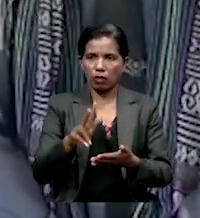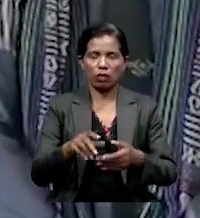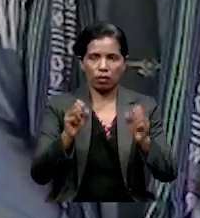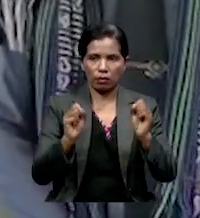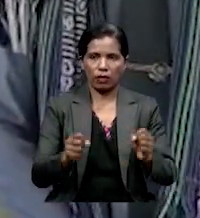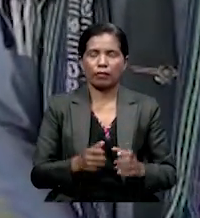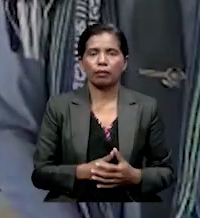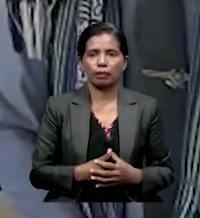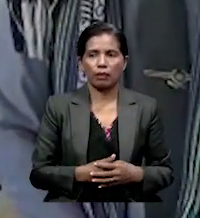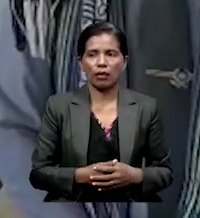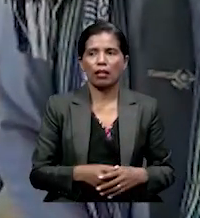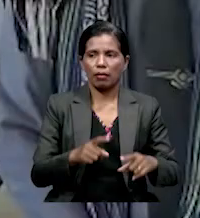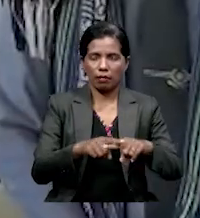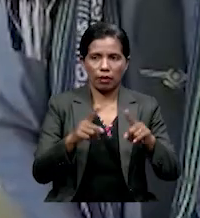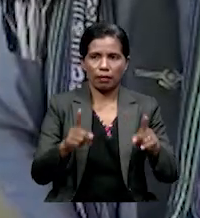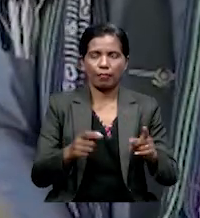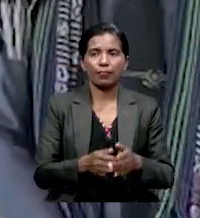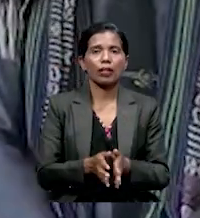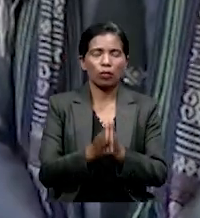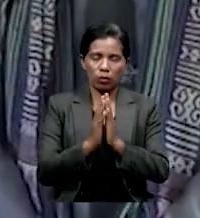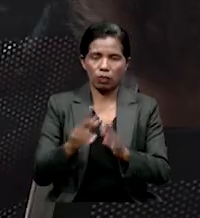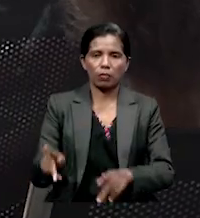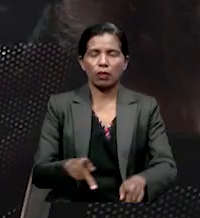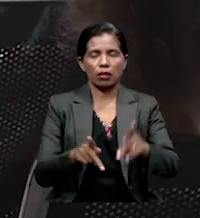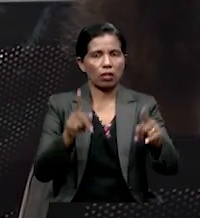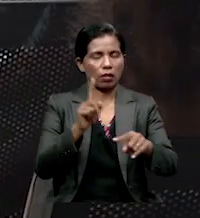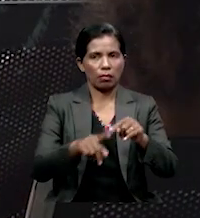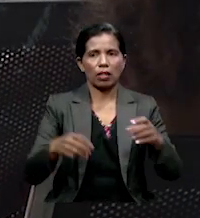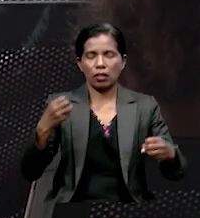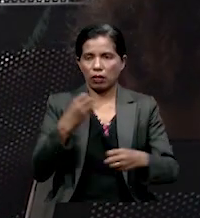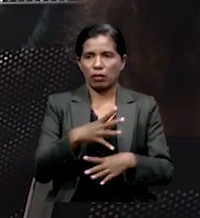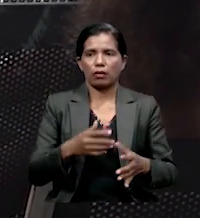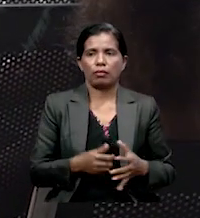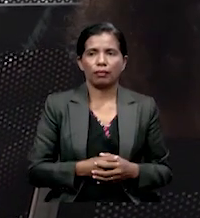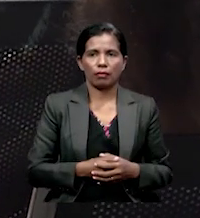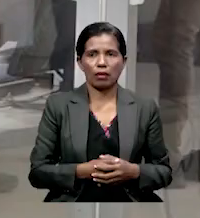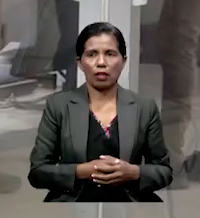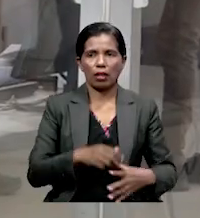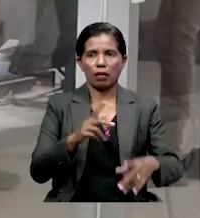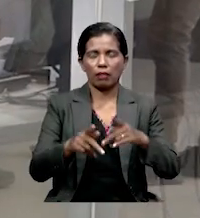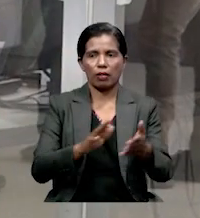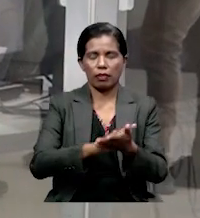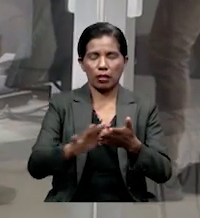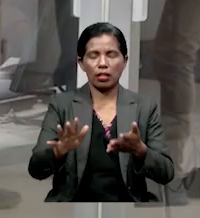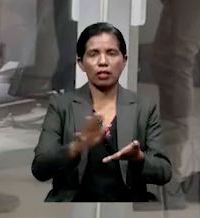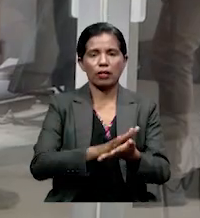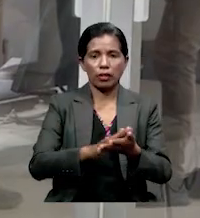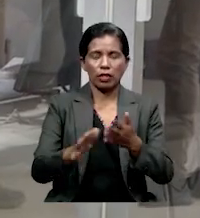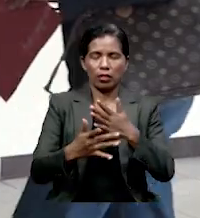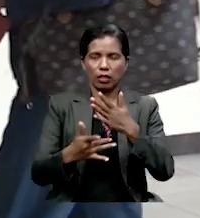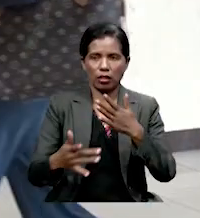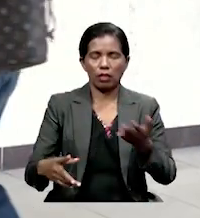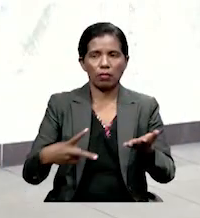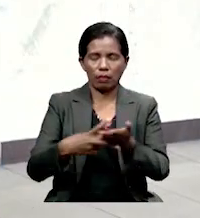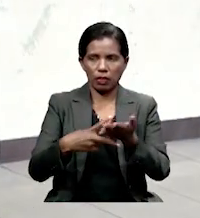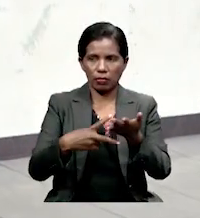normal si fale e be atu husu ba pobre ser la lepre kuba. Total paciente Fasserang neve mak halo tratamento documentos sanesan